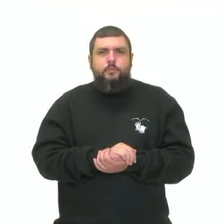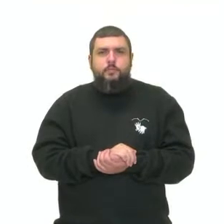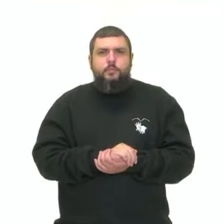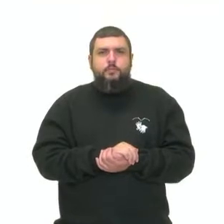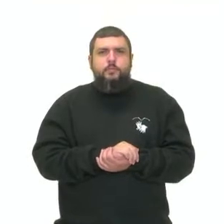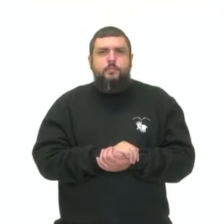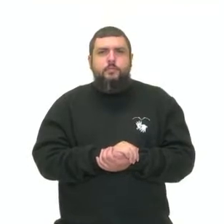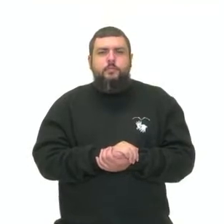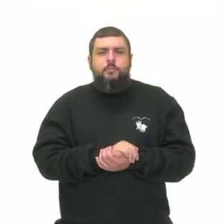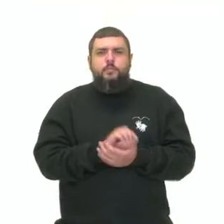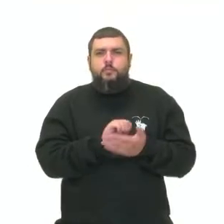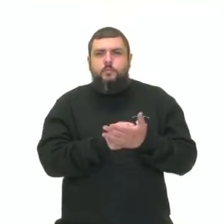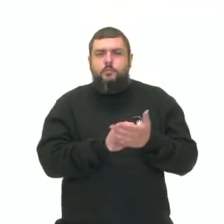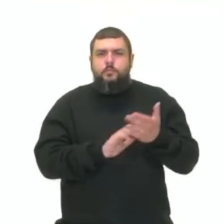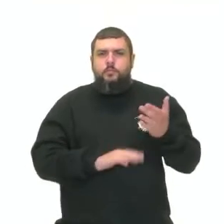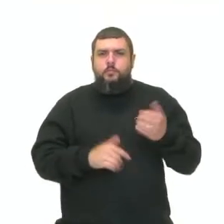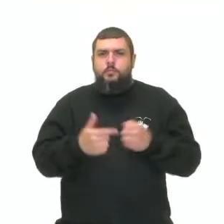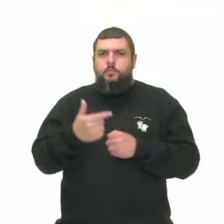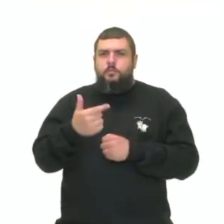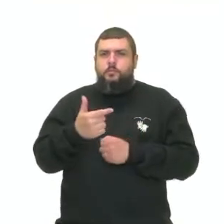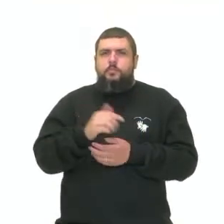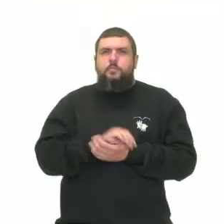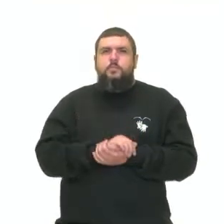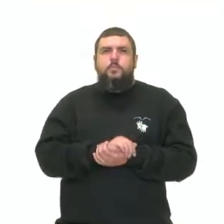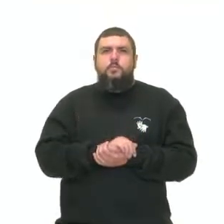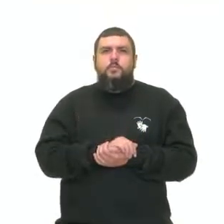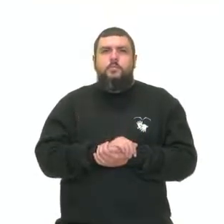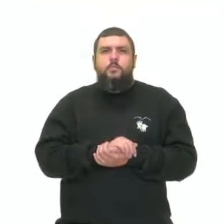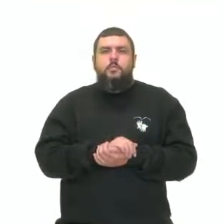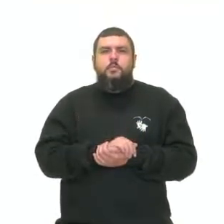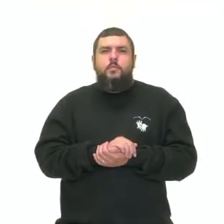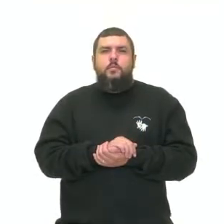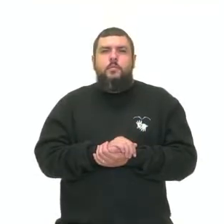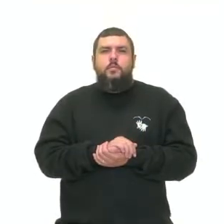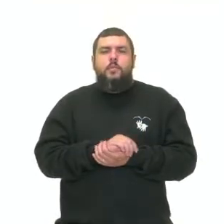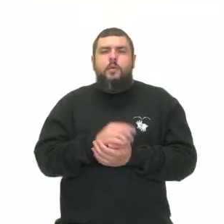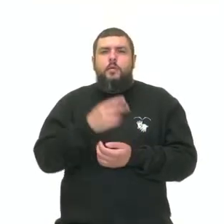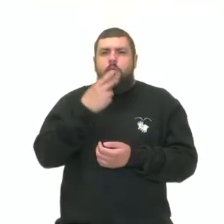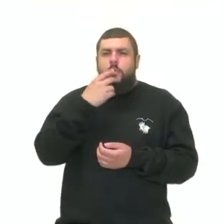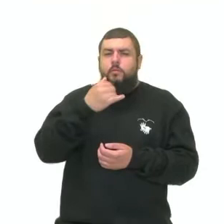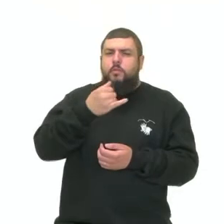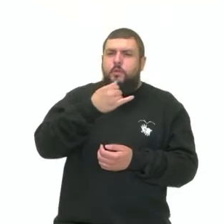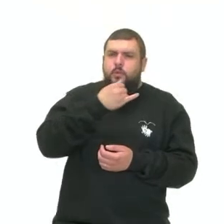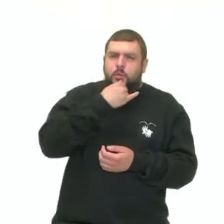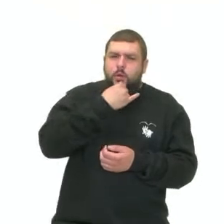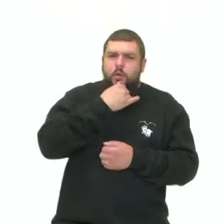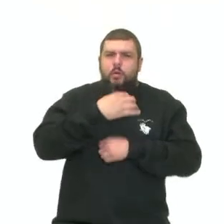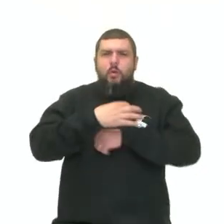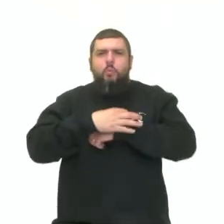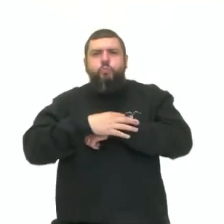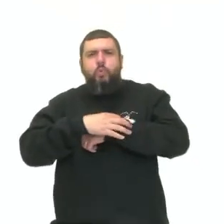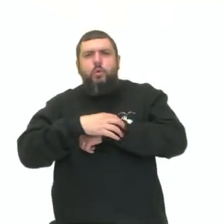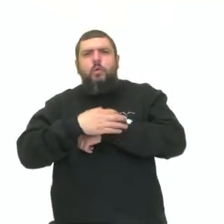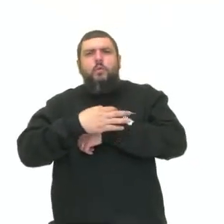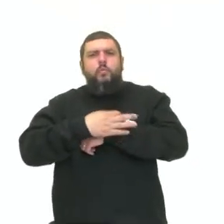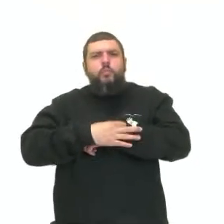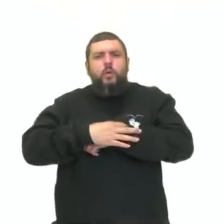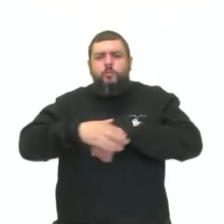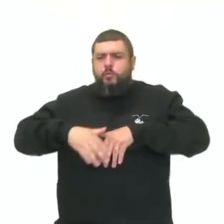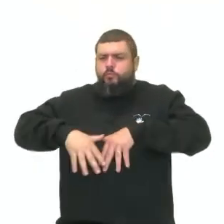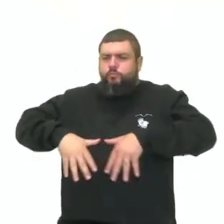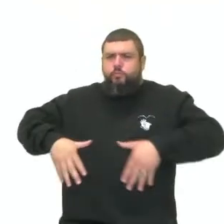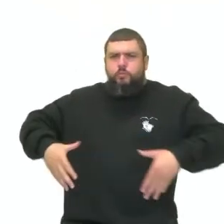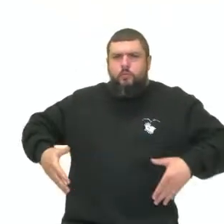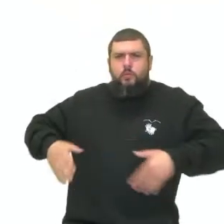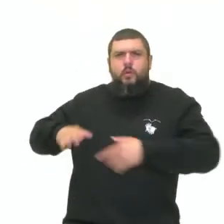que é a proposição A? Ela foi logo emendando, tristeza, relógio de pulso e vestido de bolero. Nem bolero